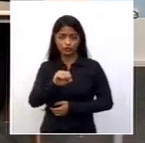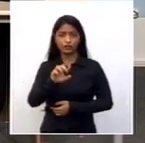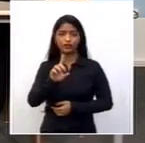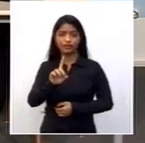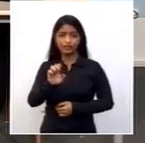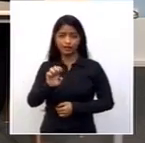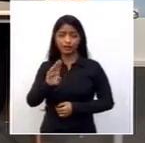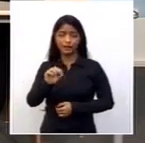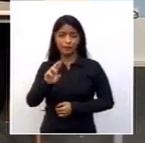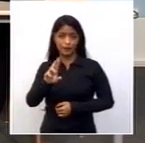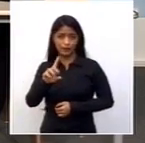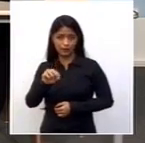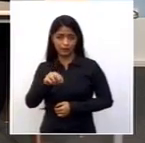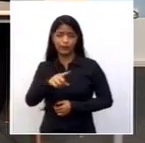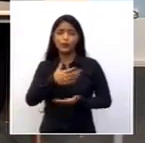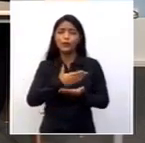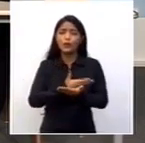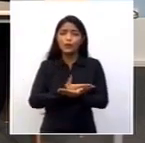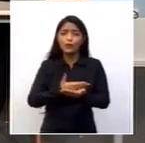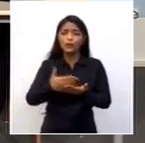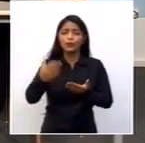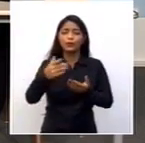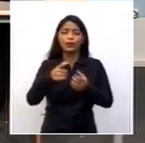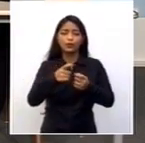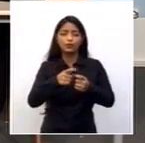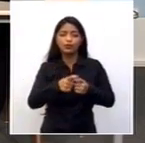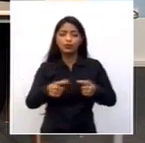mas por que não trazer essa prática para os anos